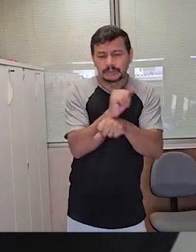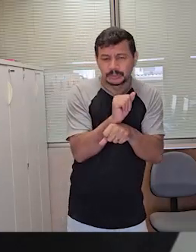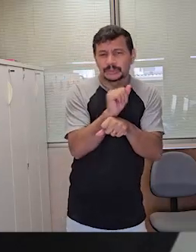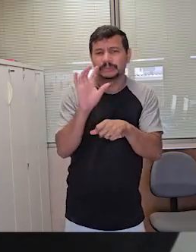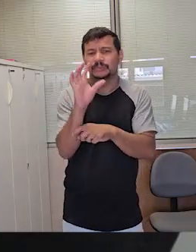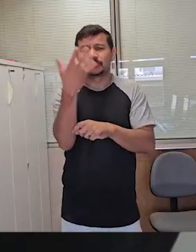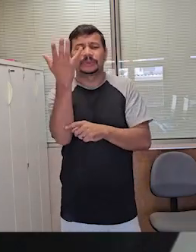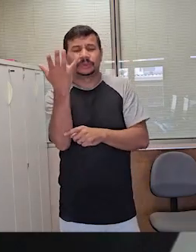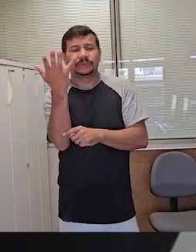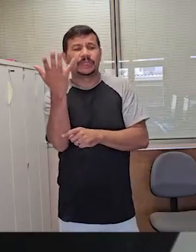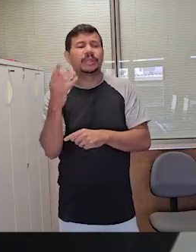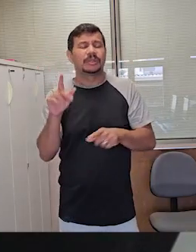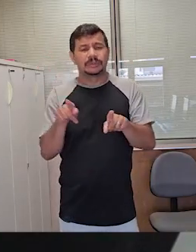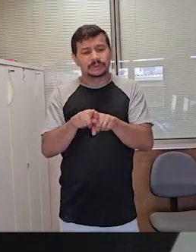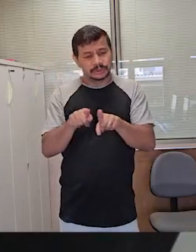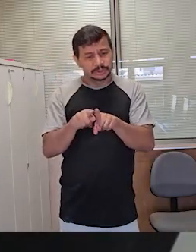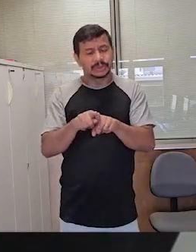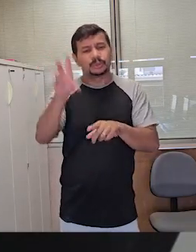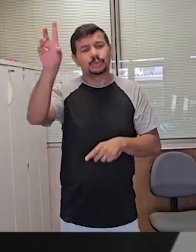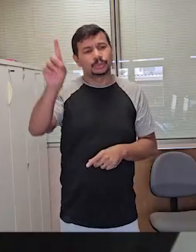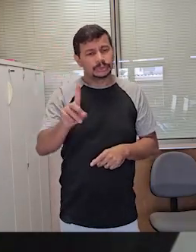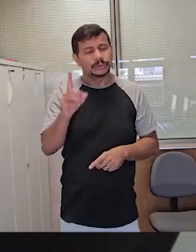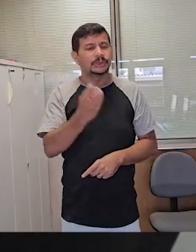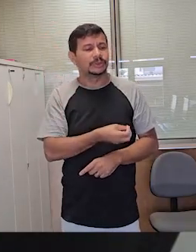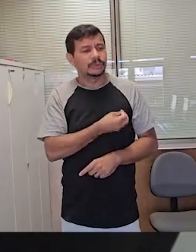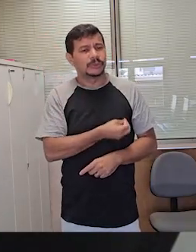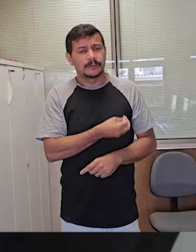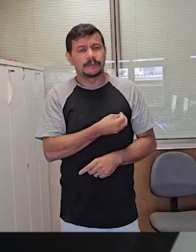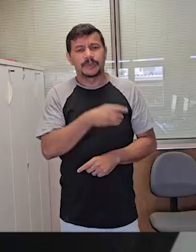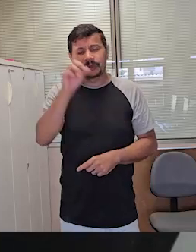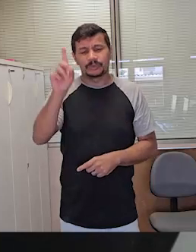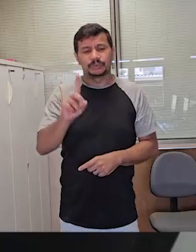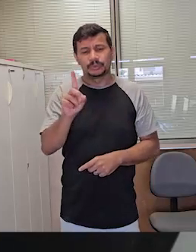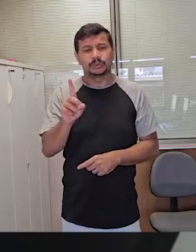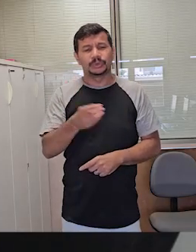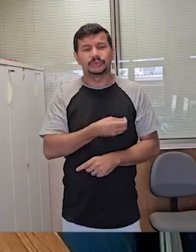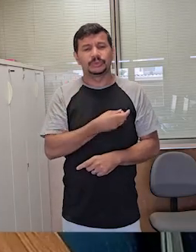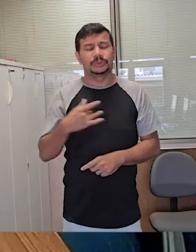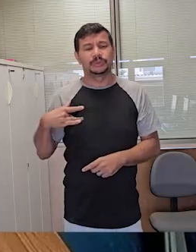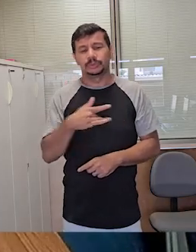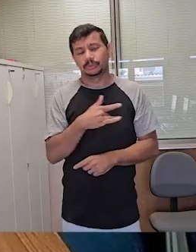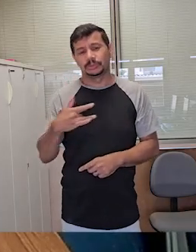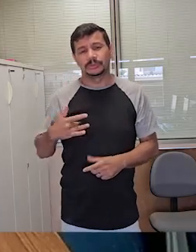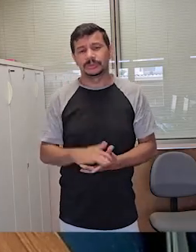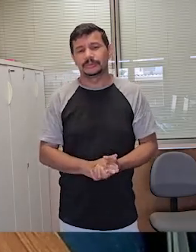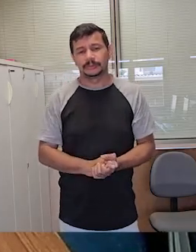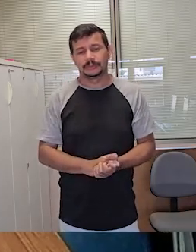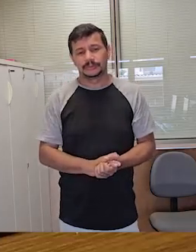Para garantir o mínimo que é necessário. É garantir o direito à vida, e uma vida com saúde. Tá.